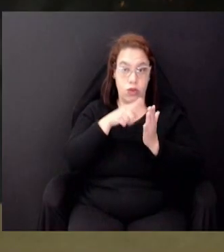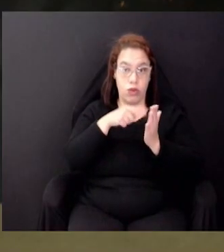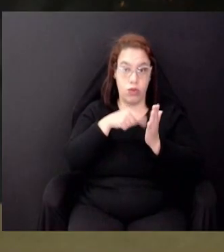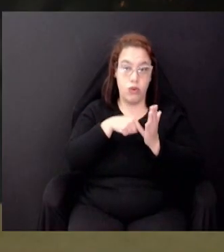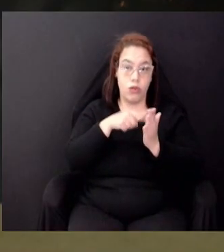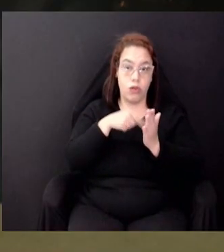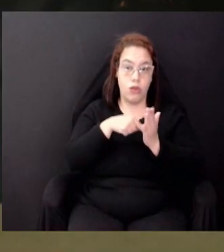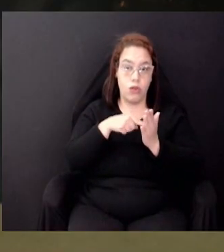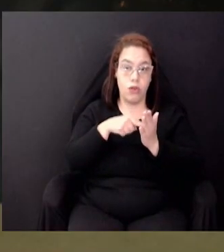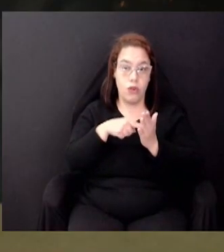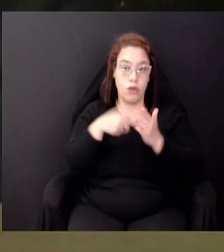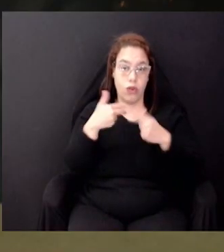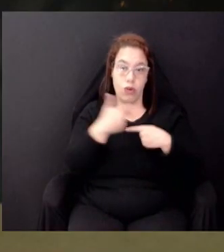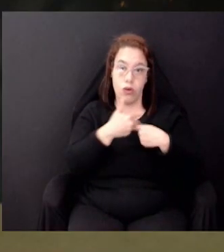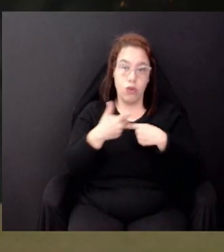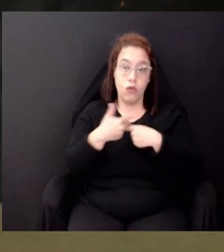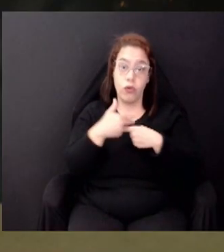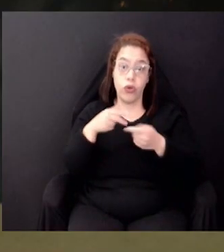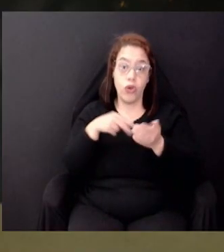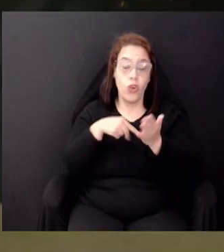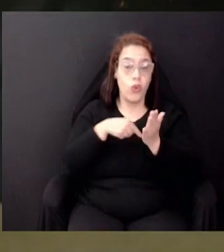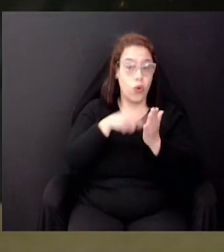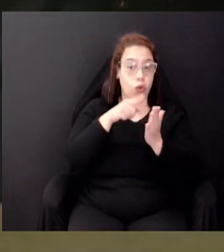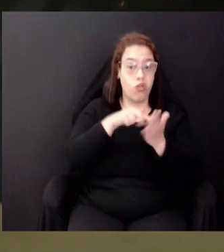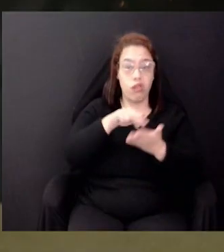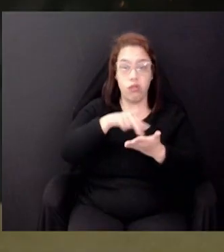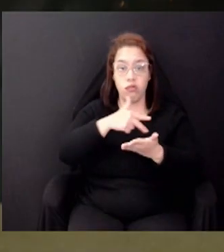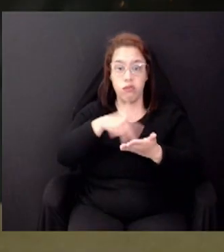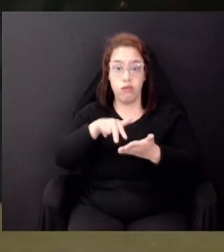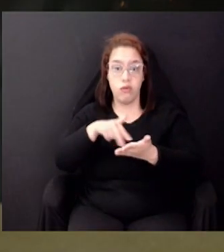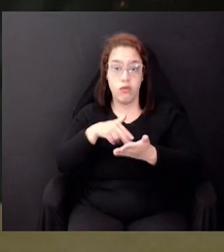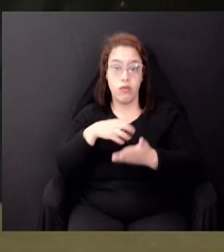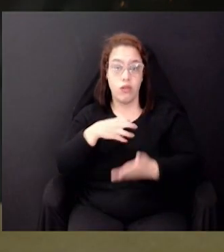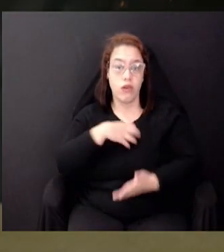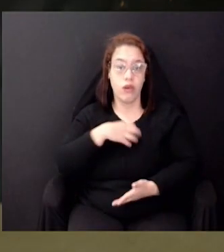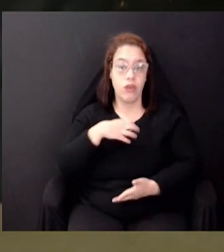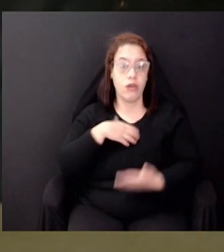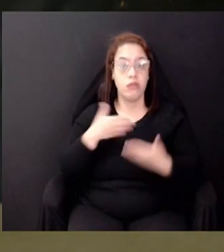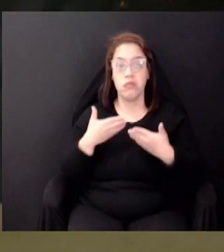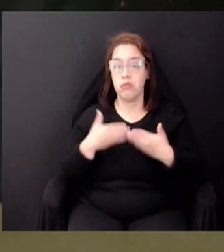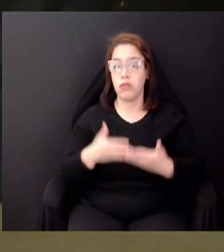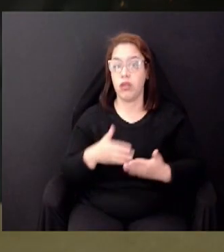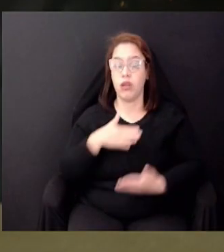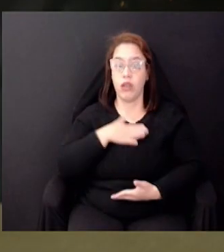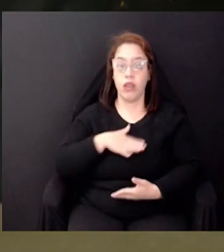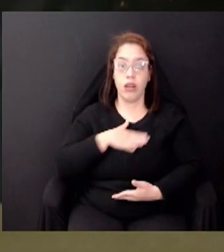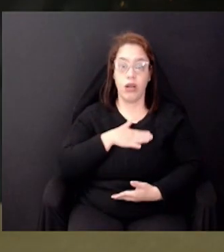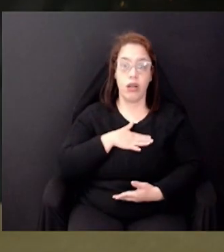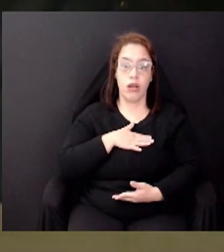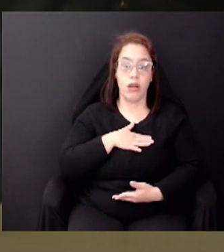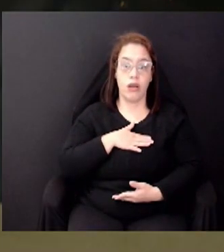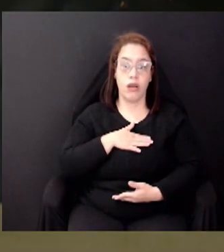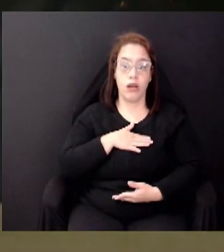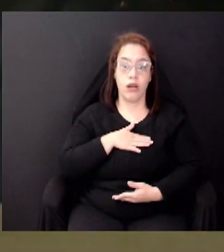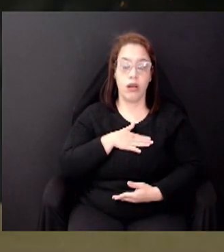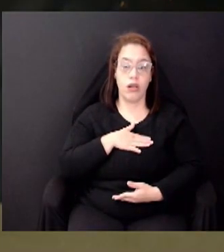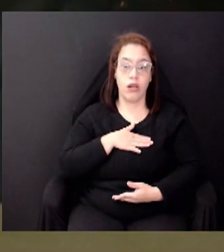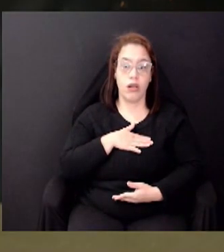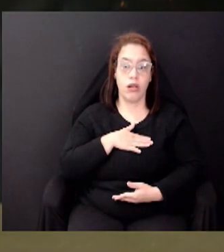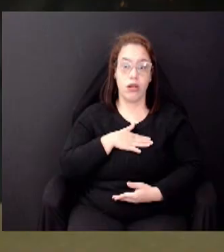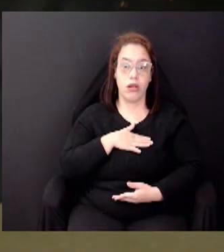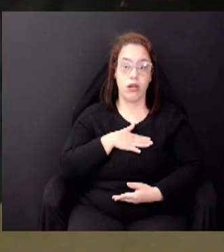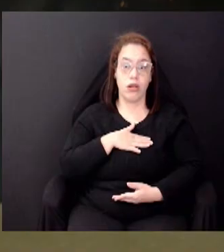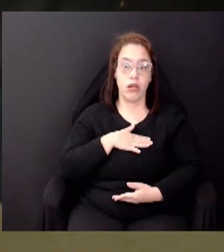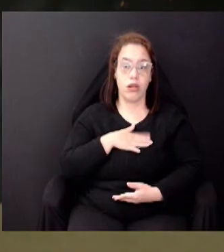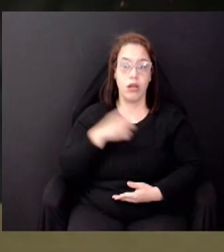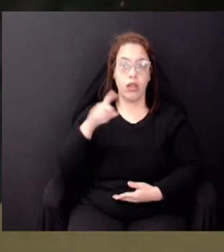e automaticamente eu me senti confortável e gostei, que para mim foi como se eu tivesse ido lá e feito